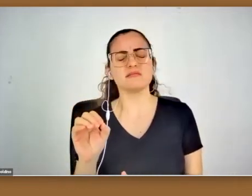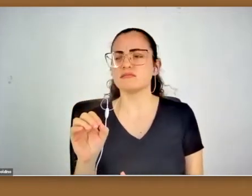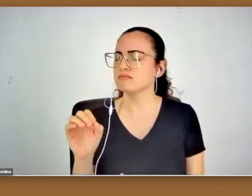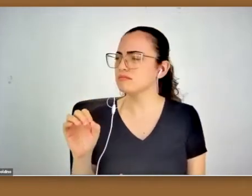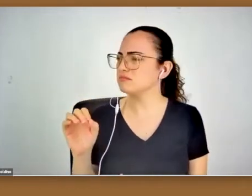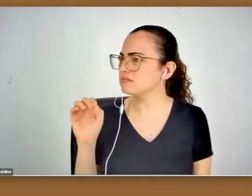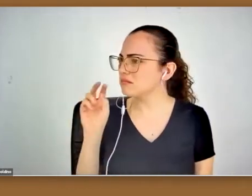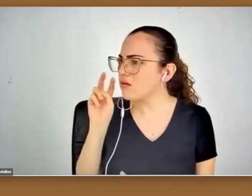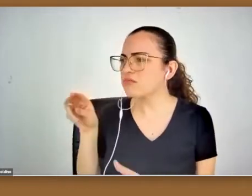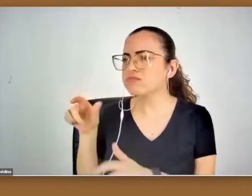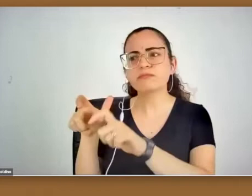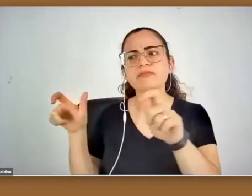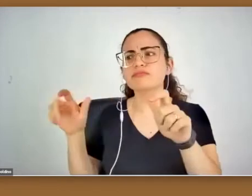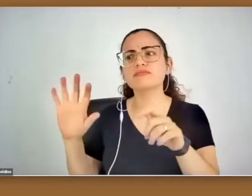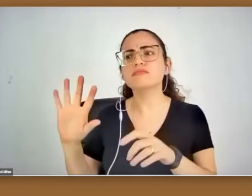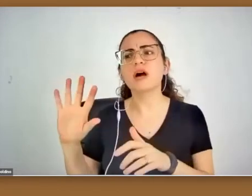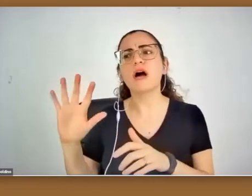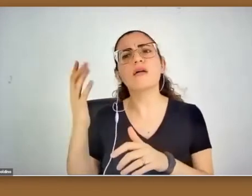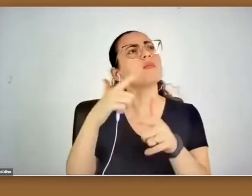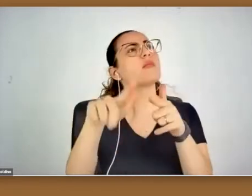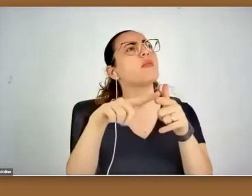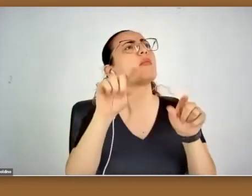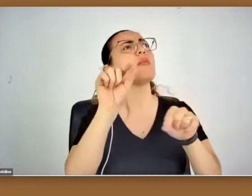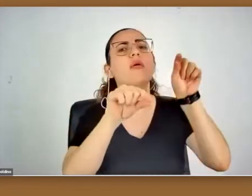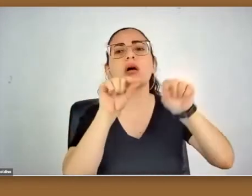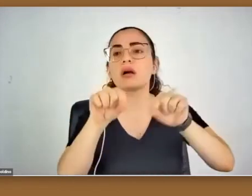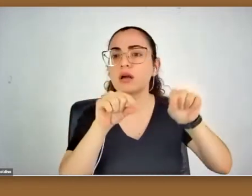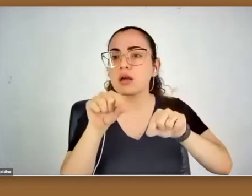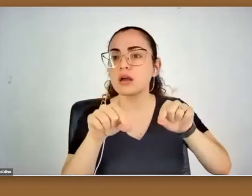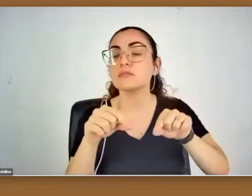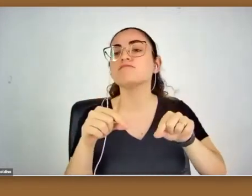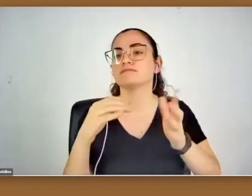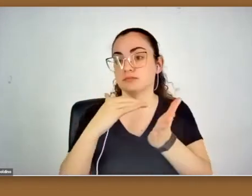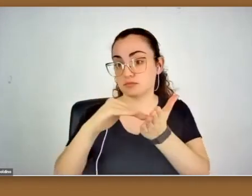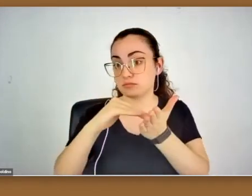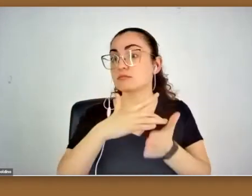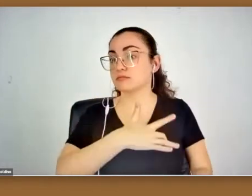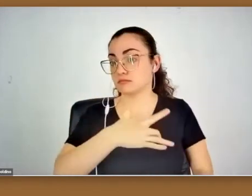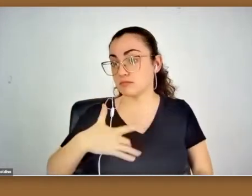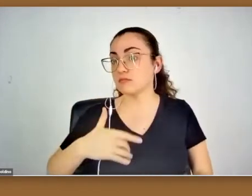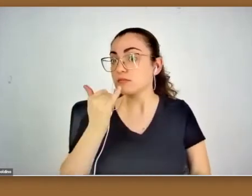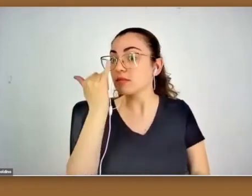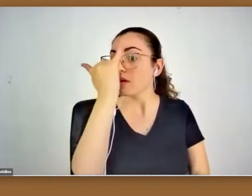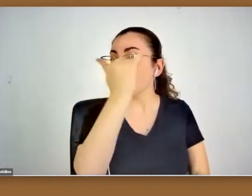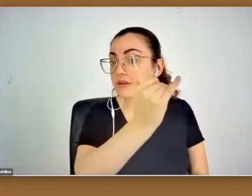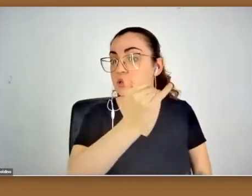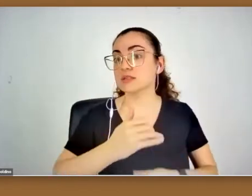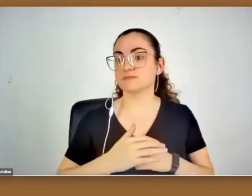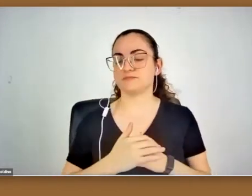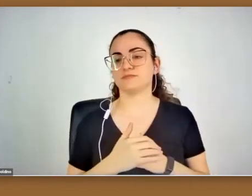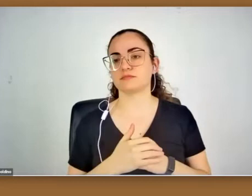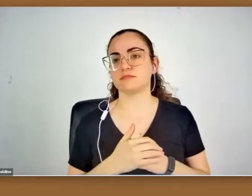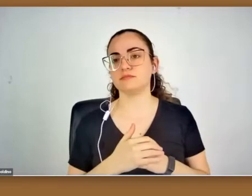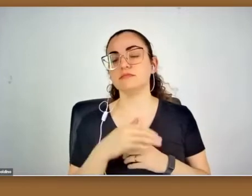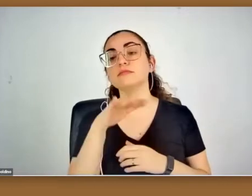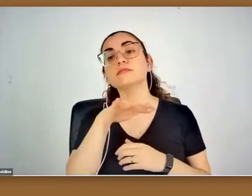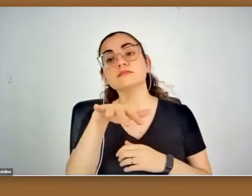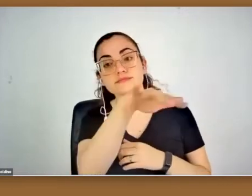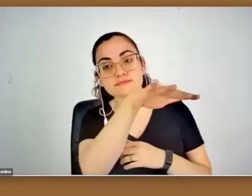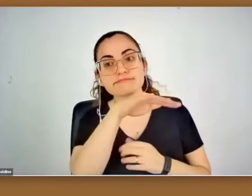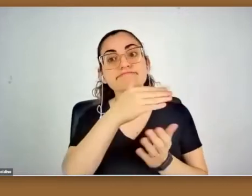na população. O que está acontecendo aqui para isso aumentar? E aí vem aquela discussão, né?